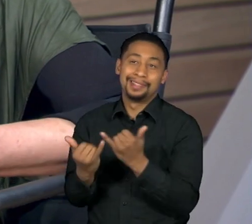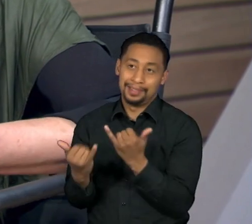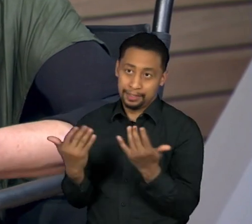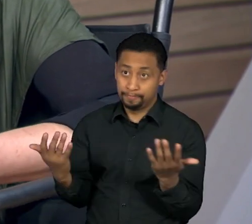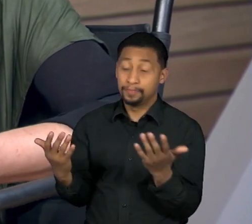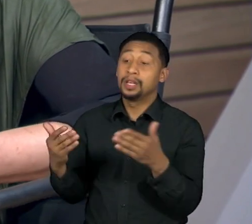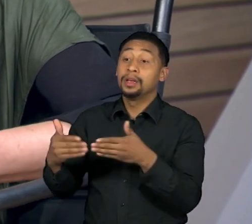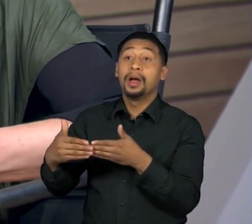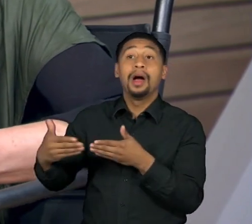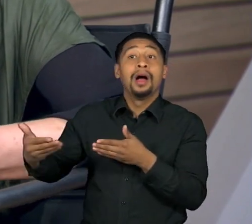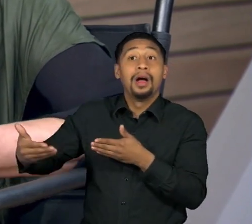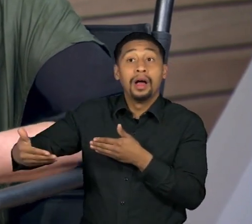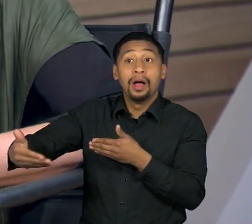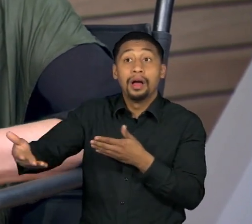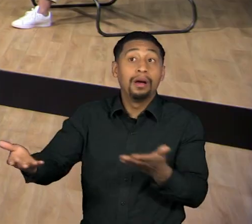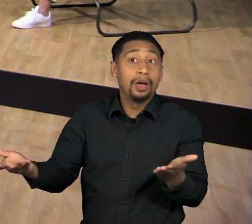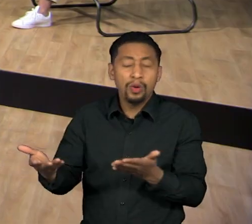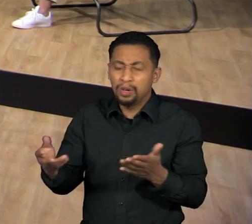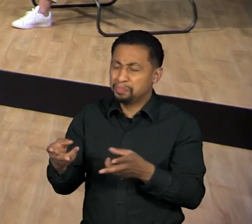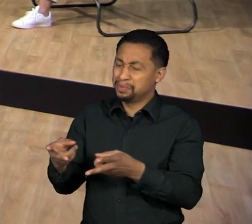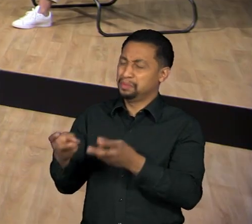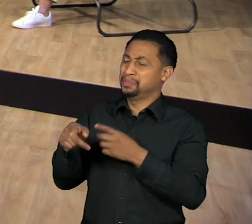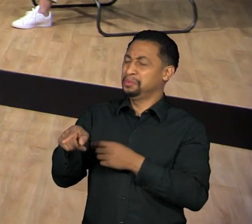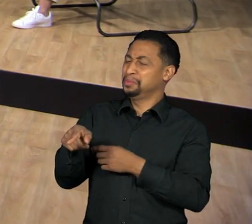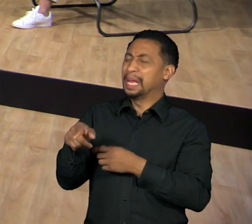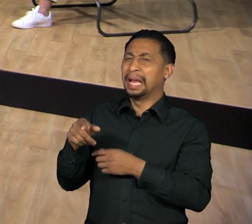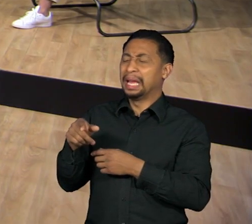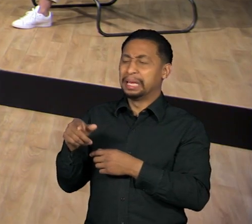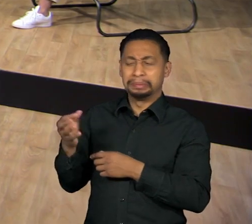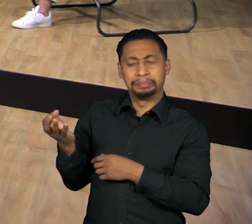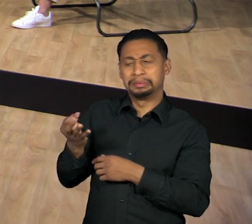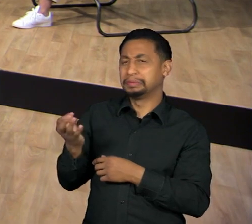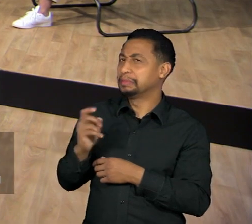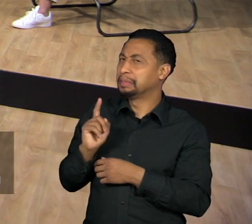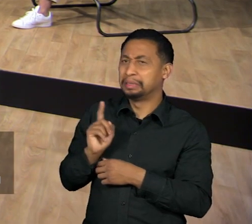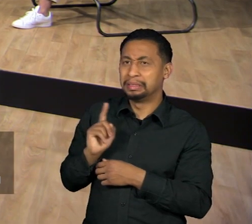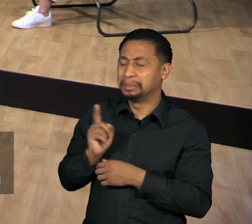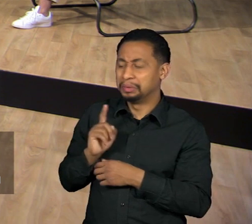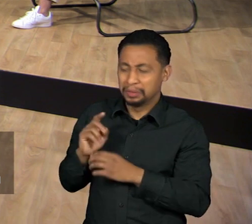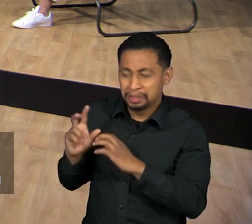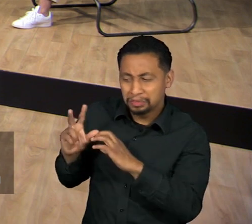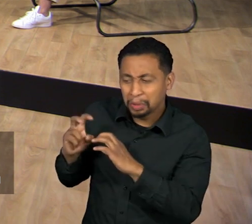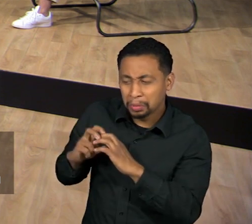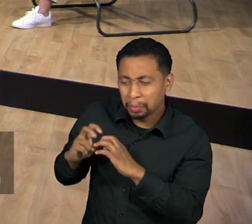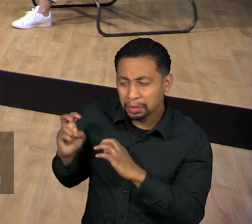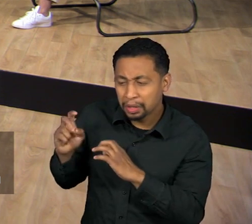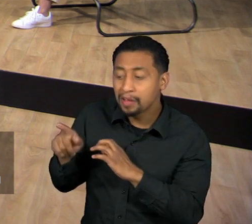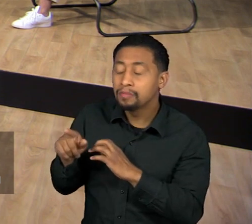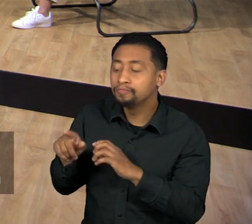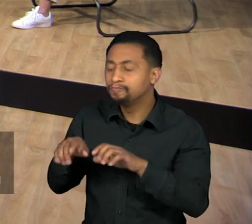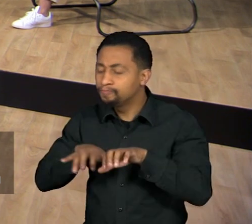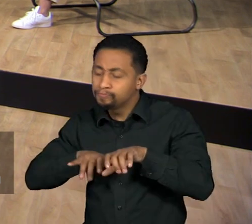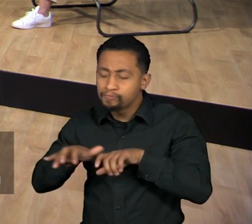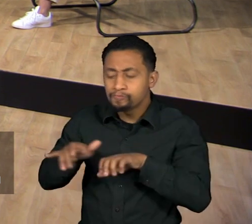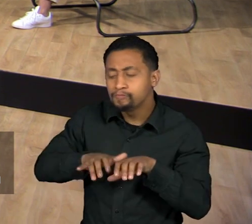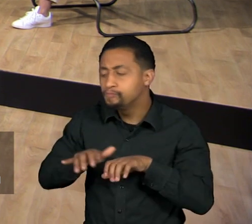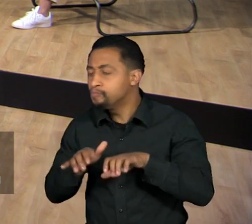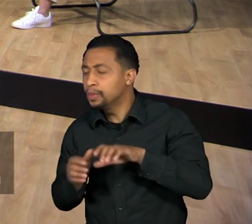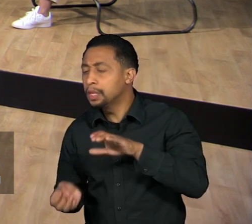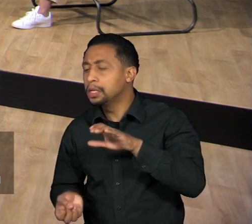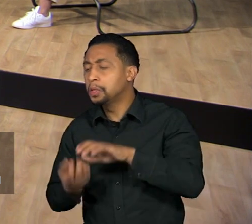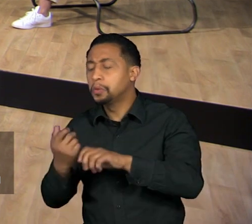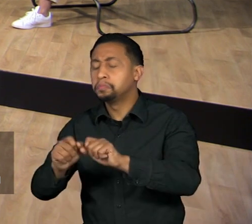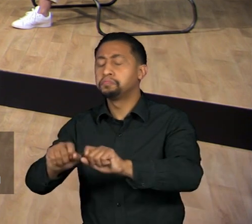está ficando evidente as limitações, como que essa solução da tecnologia de inteligência artificial